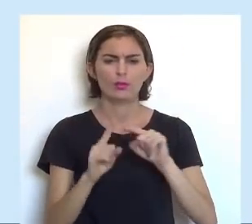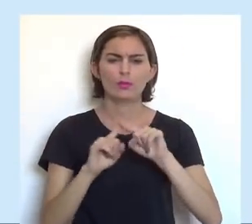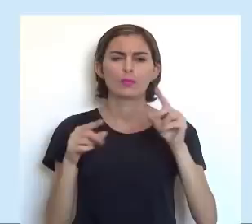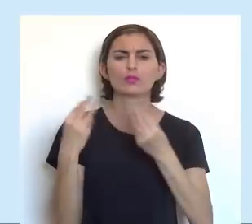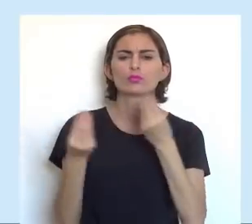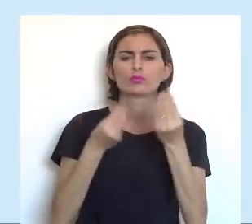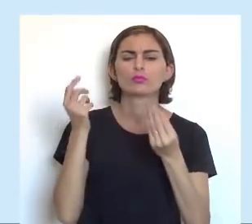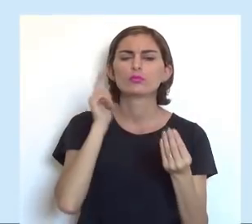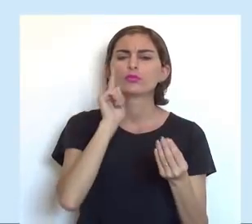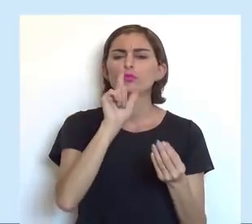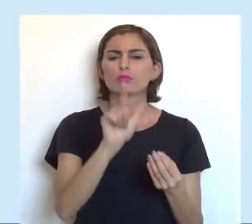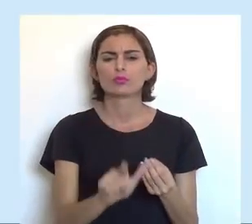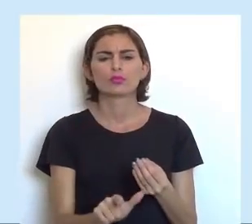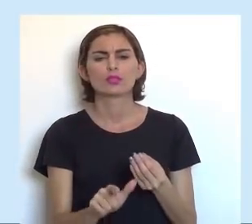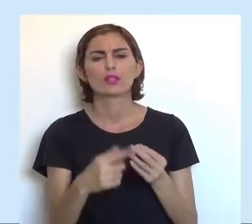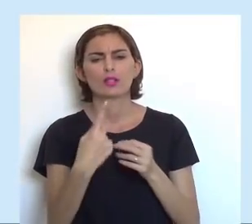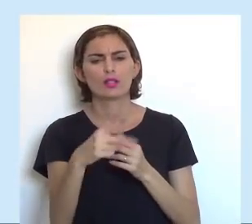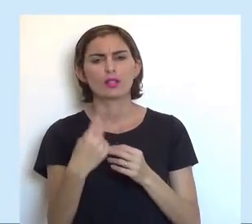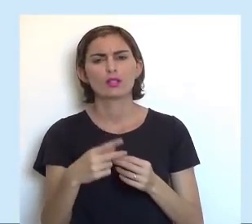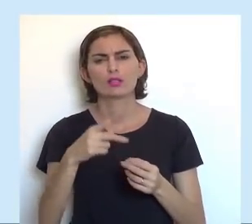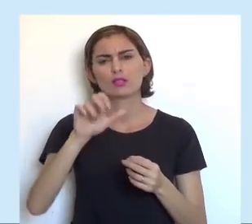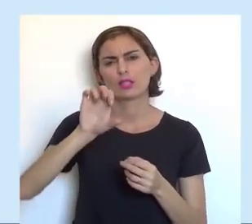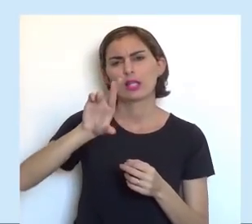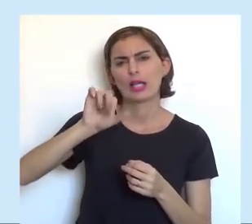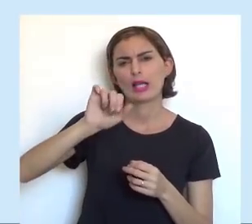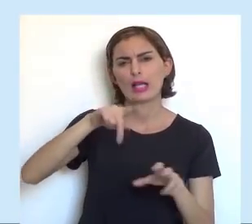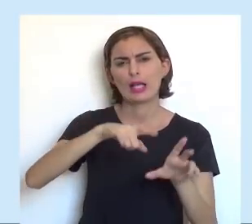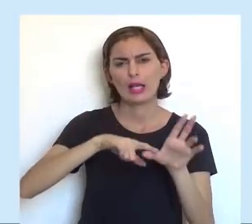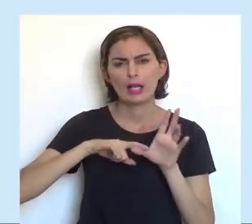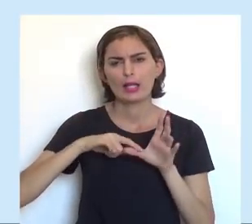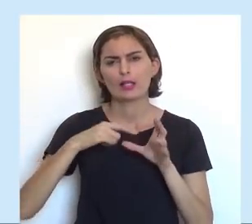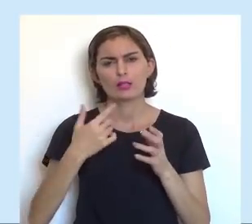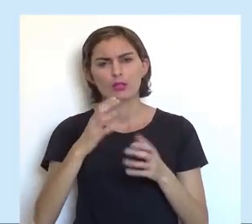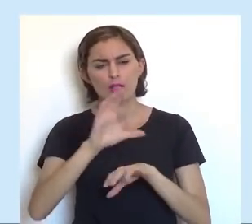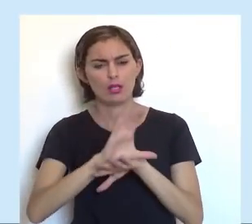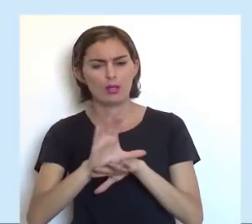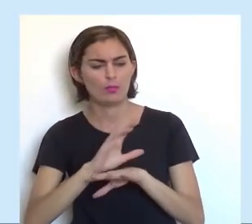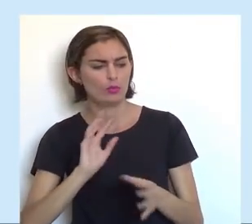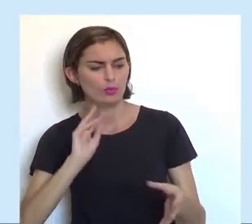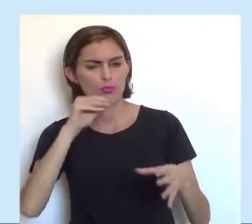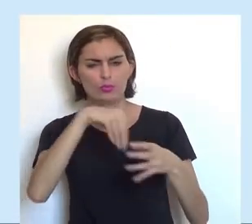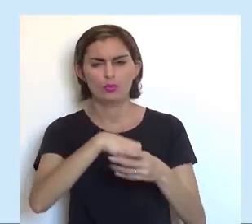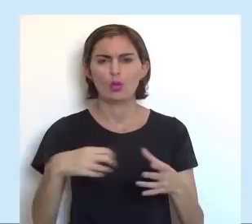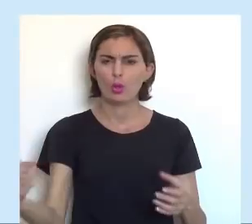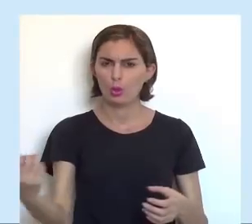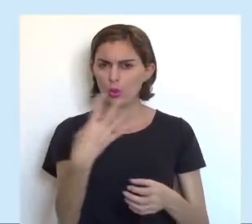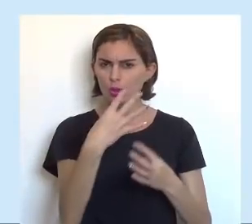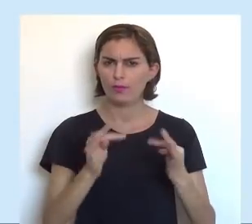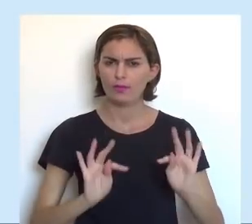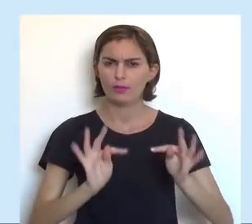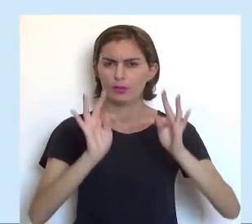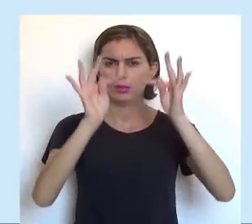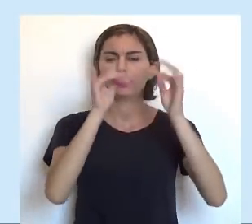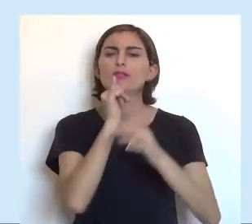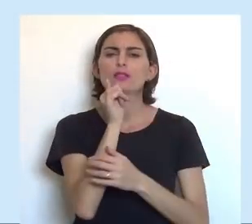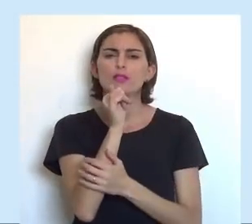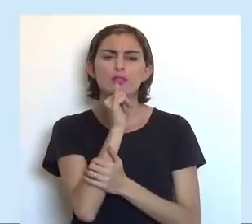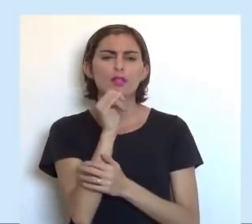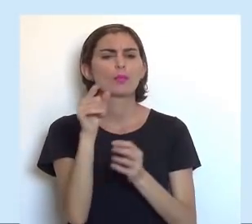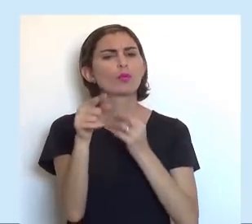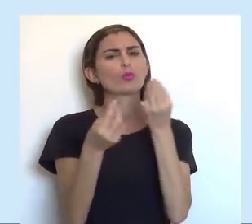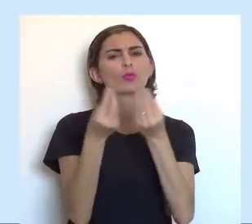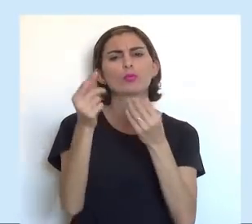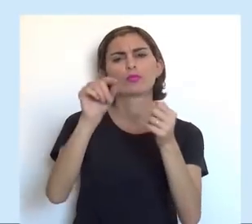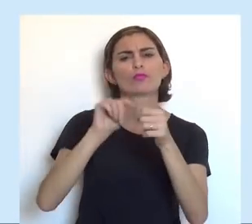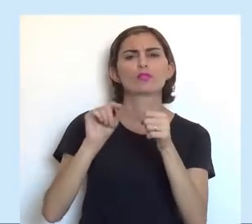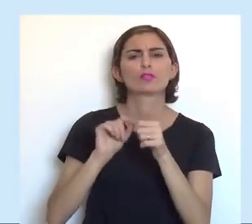Mas como é que a gente consegue, Flávio, esse crédito de carbono? É quando você adiciona uma nova tecnologia. Exemplo, como é